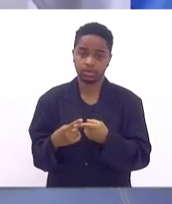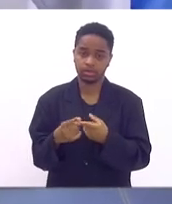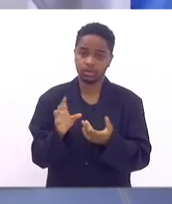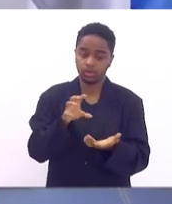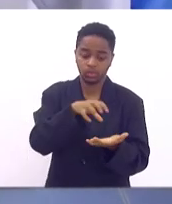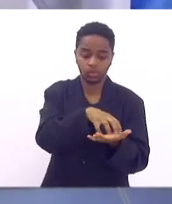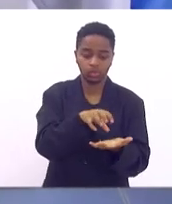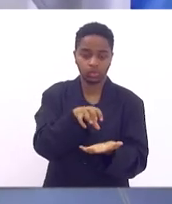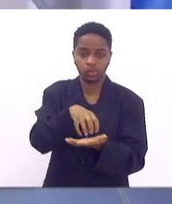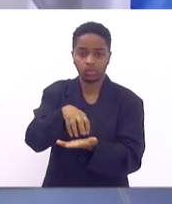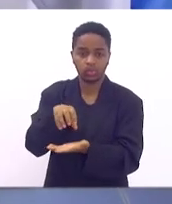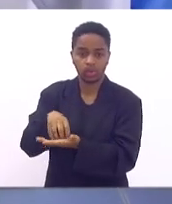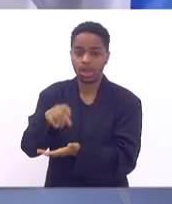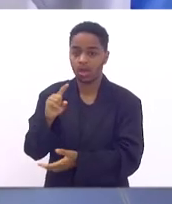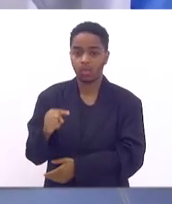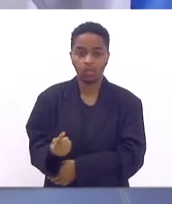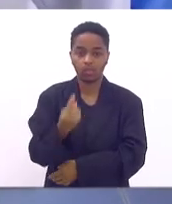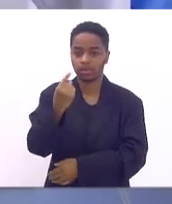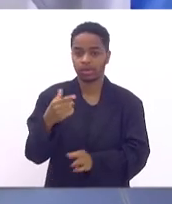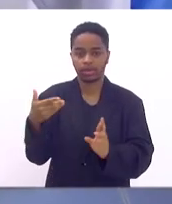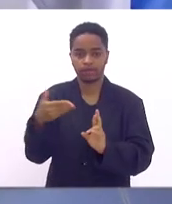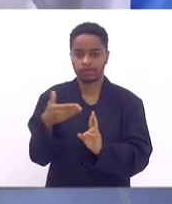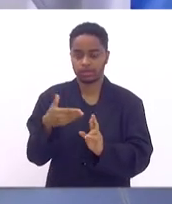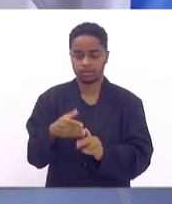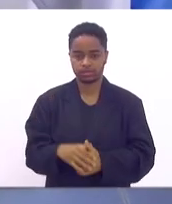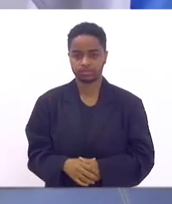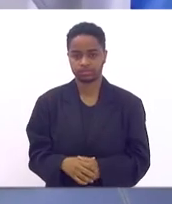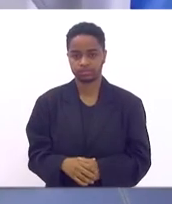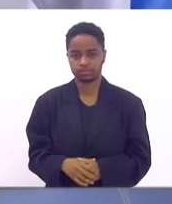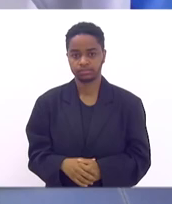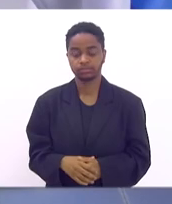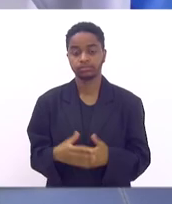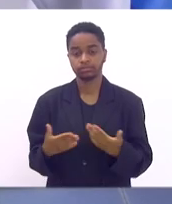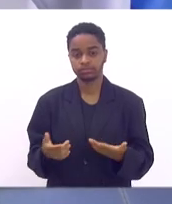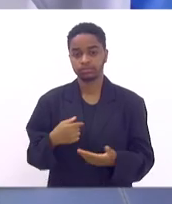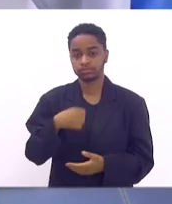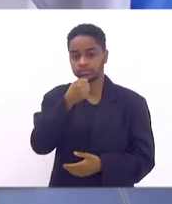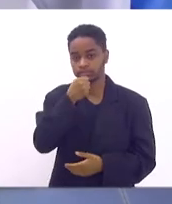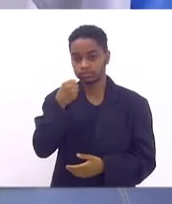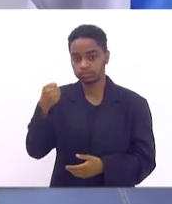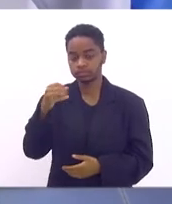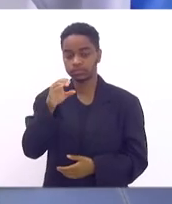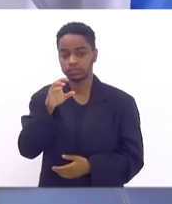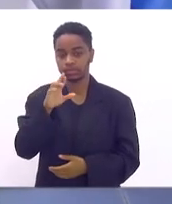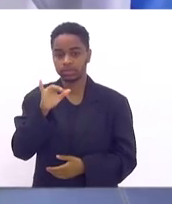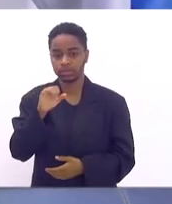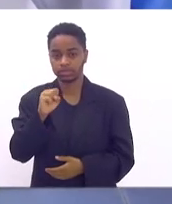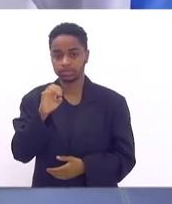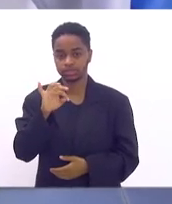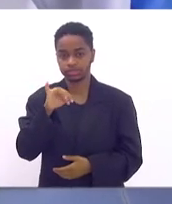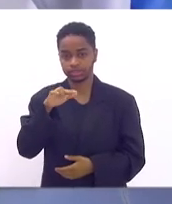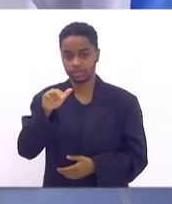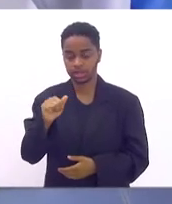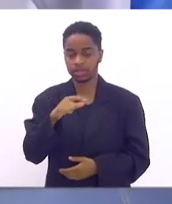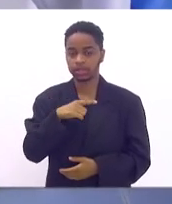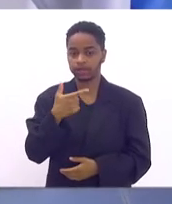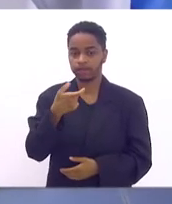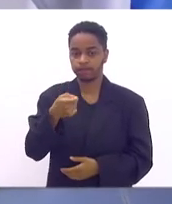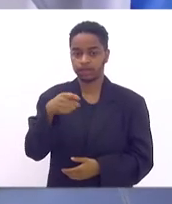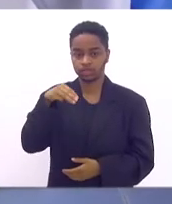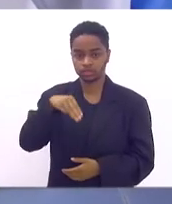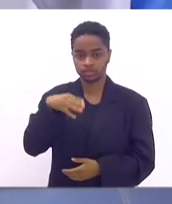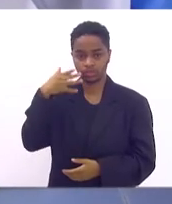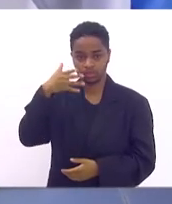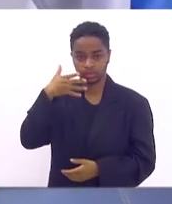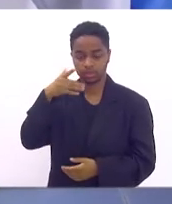que as mulheres precisam e podem contar. Então, vou passar para a doutora Cristina com 20 minutos para a sua